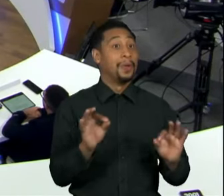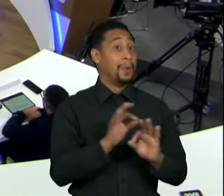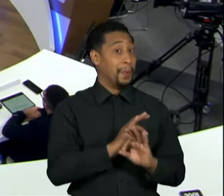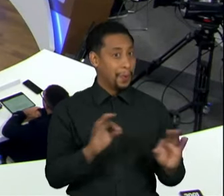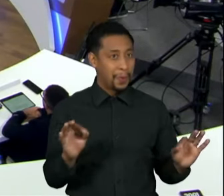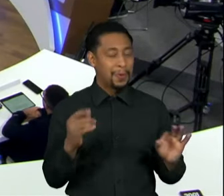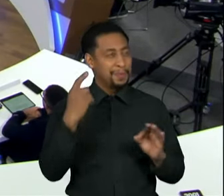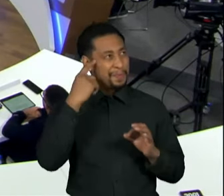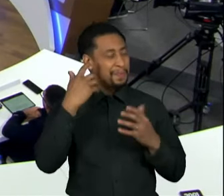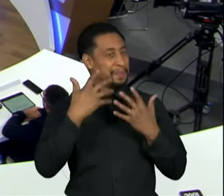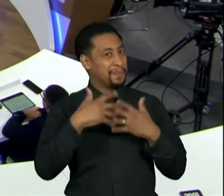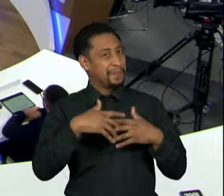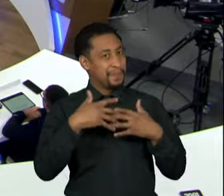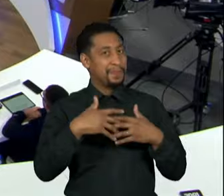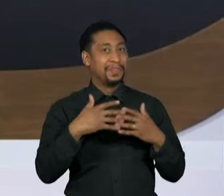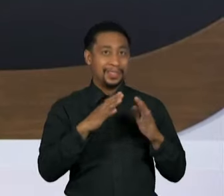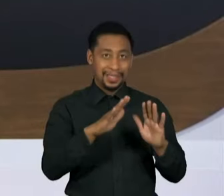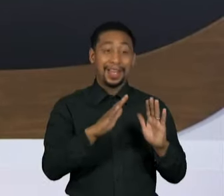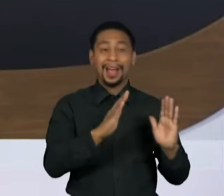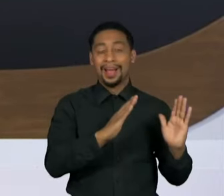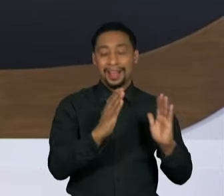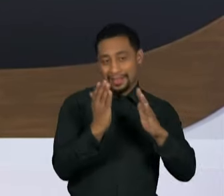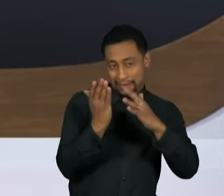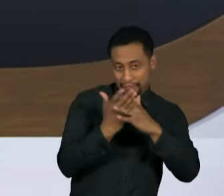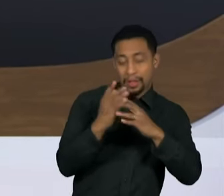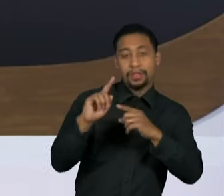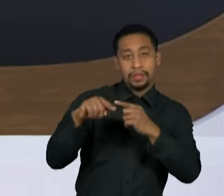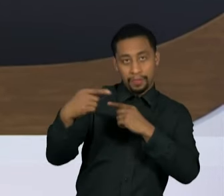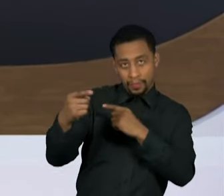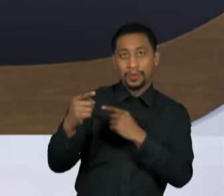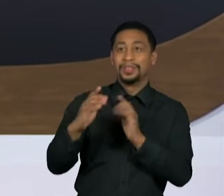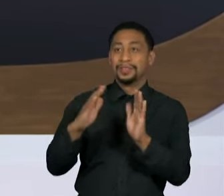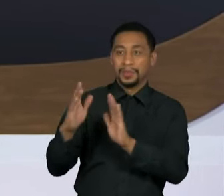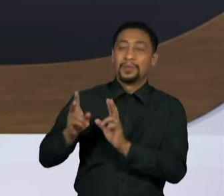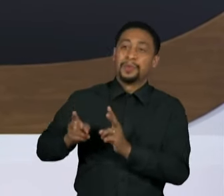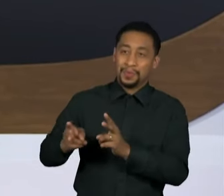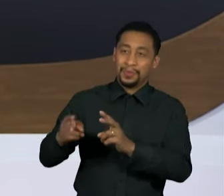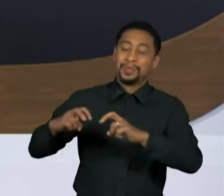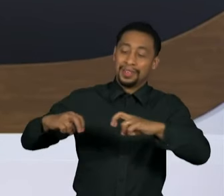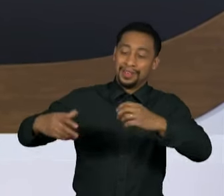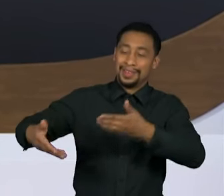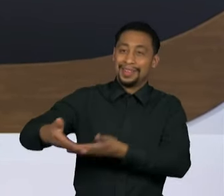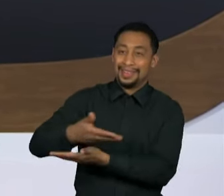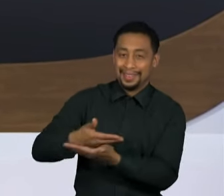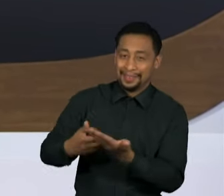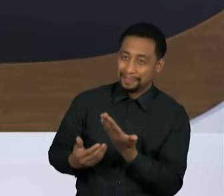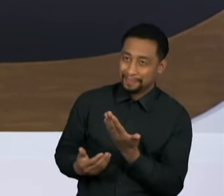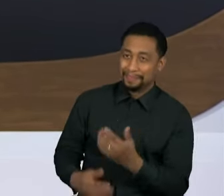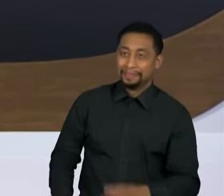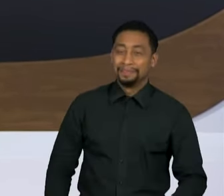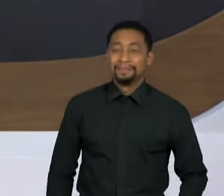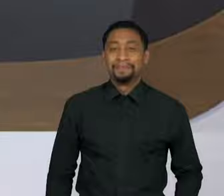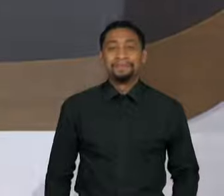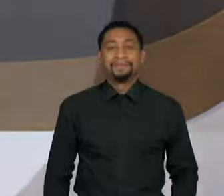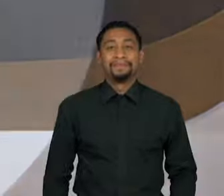ir com esse pensamento e para o intervalo e voltar já já com mais Roda Viva com Michael Sandel.